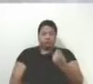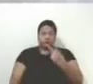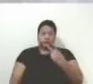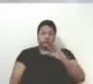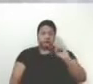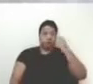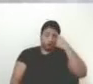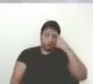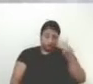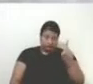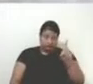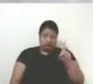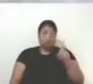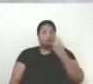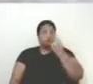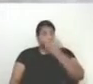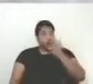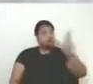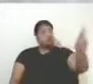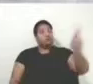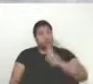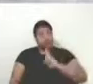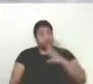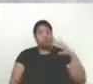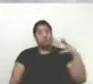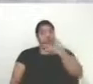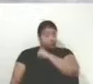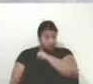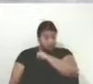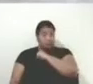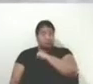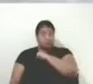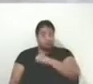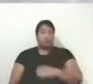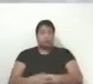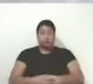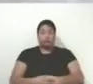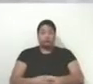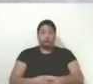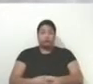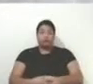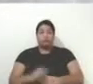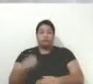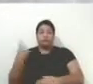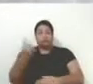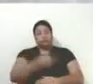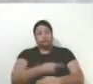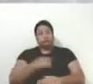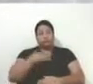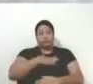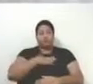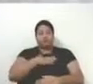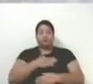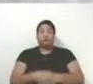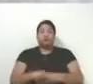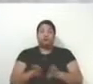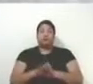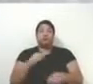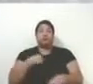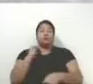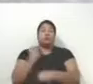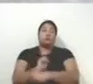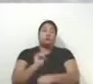Então, muito bom a CPFL dar essa resposta rápida para nós. Também aguardo uma resposta